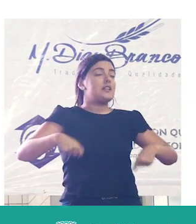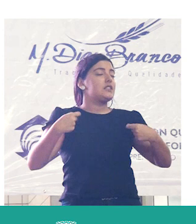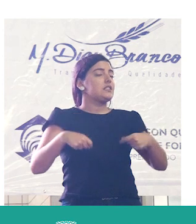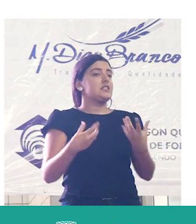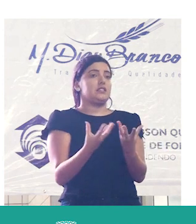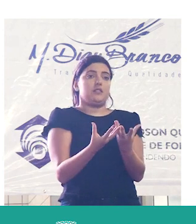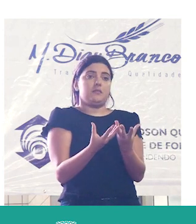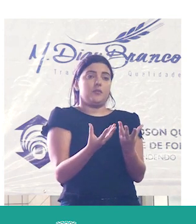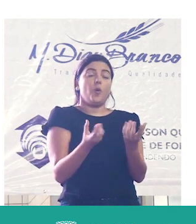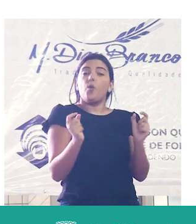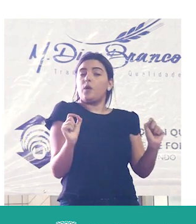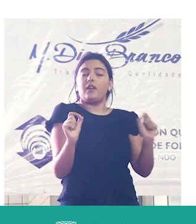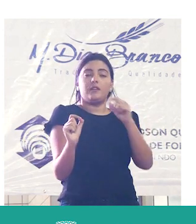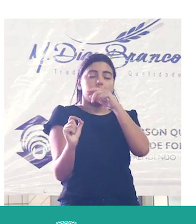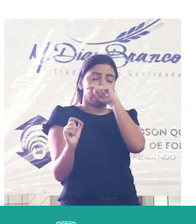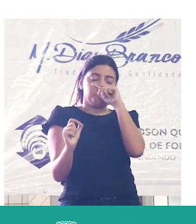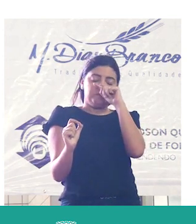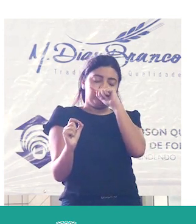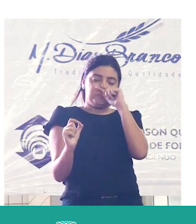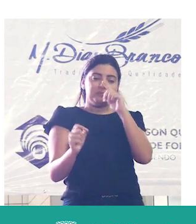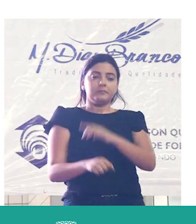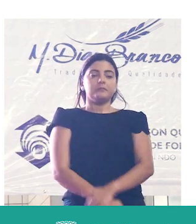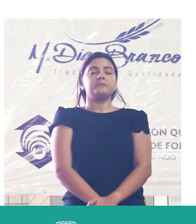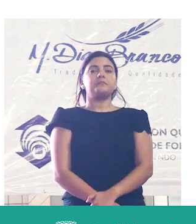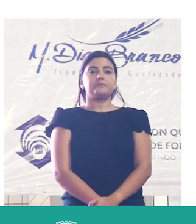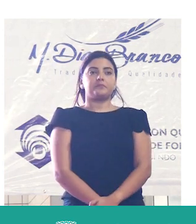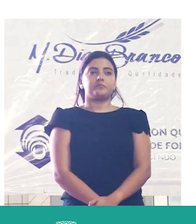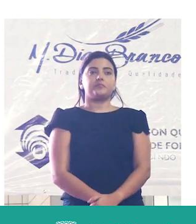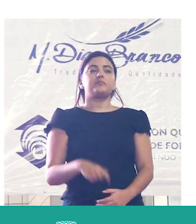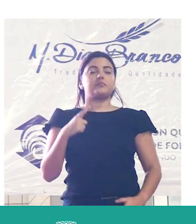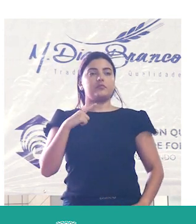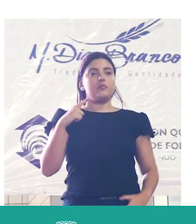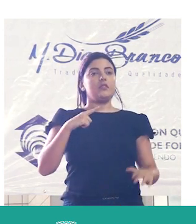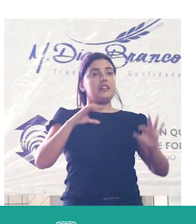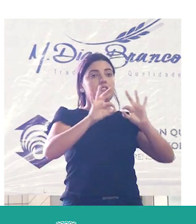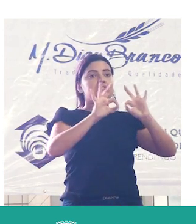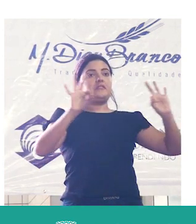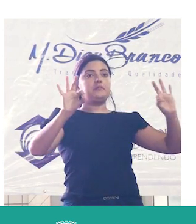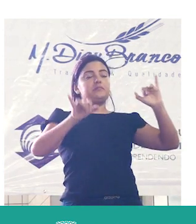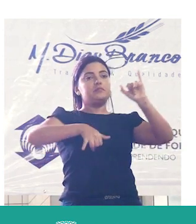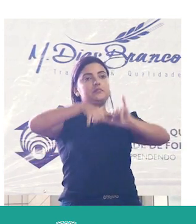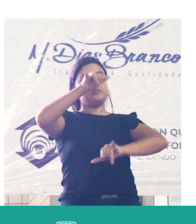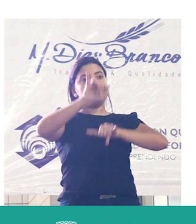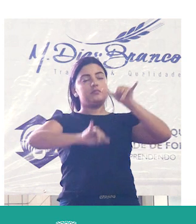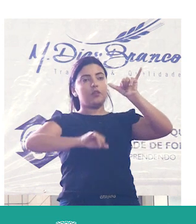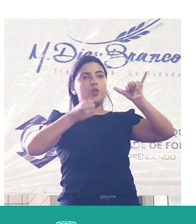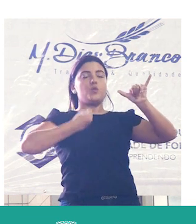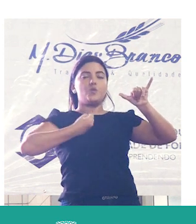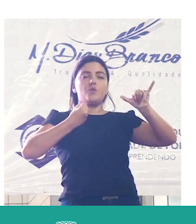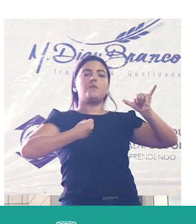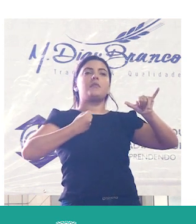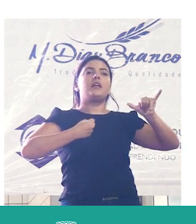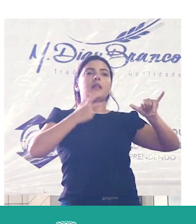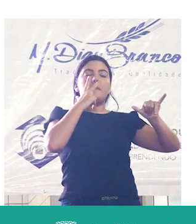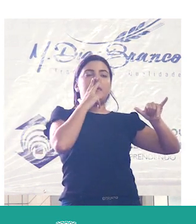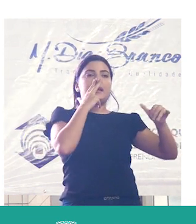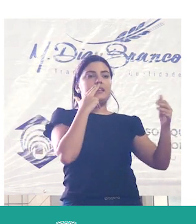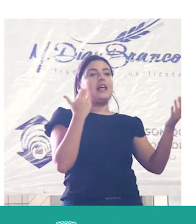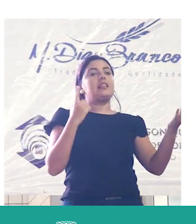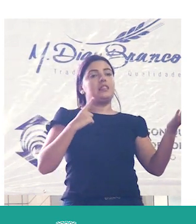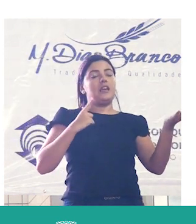muita coisa. Que regra é essa? Você vai ter uma equação química, essa equação química vai estar